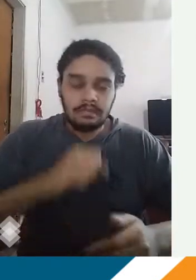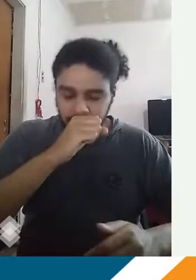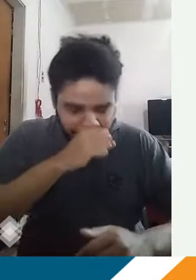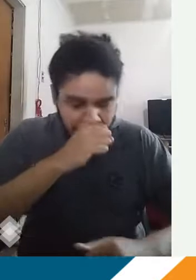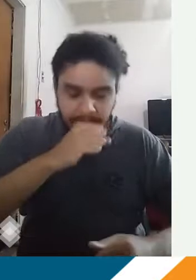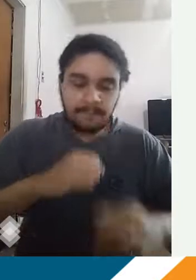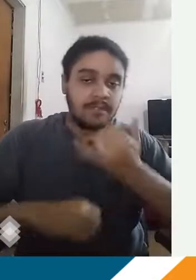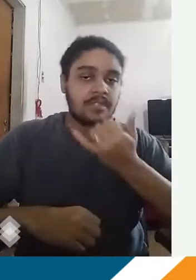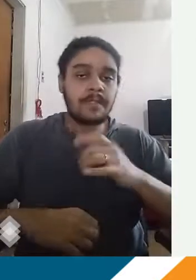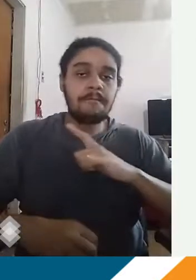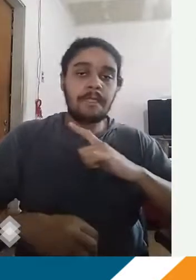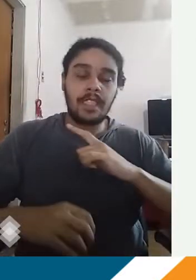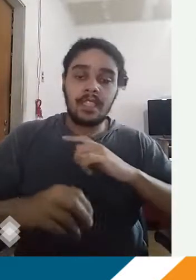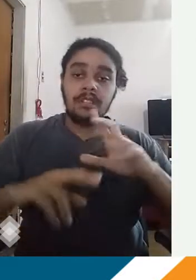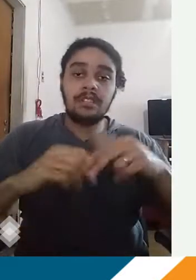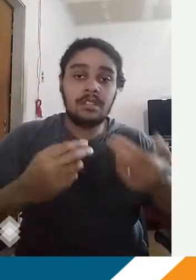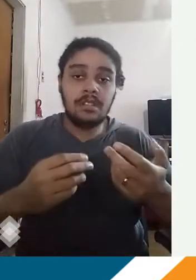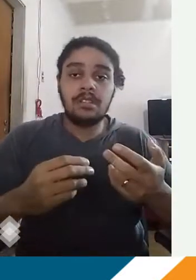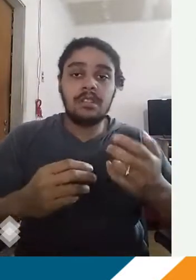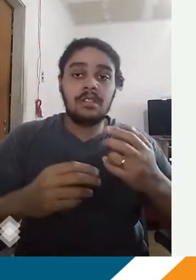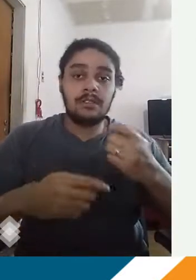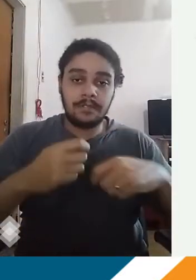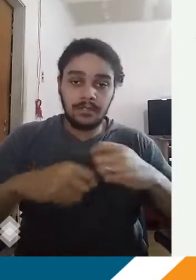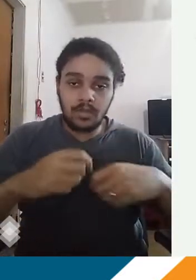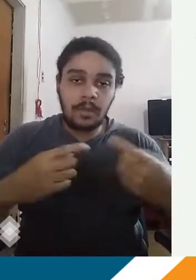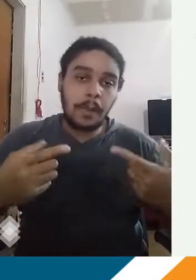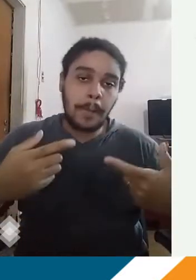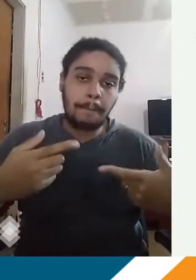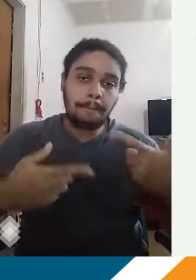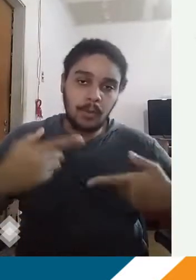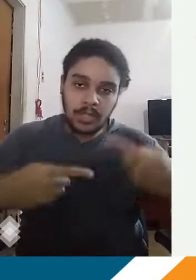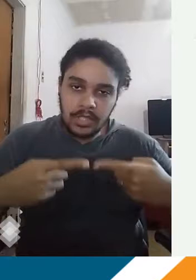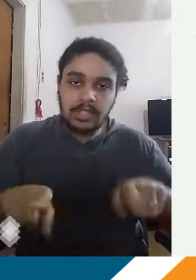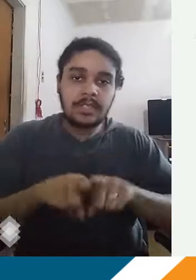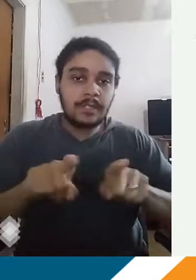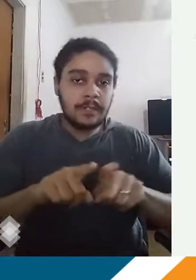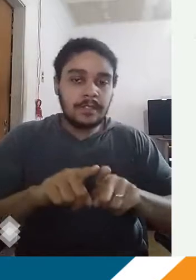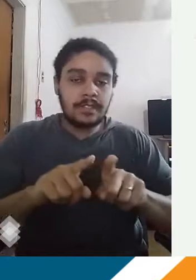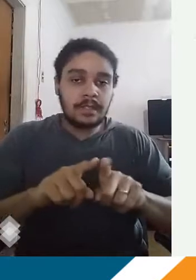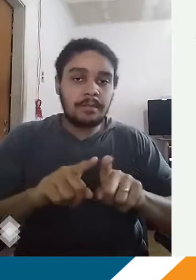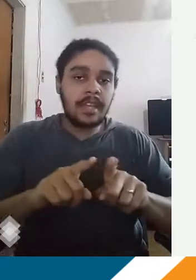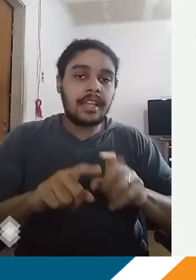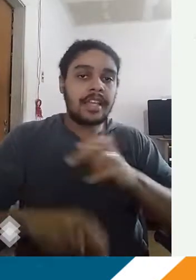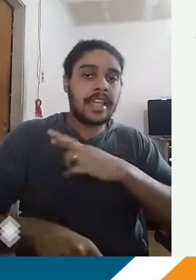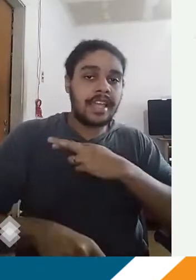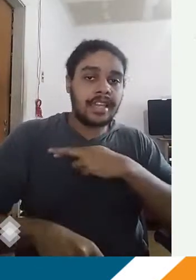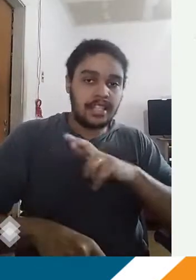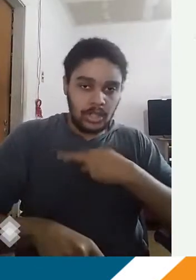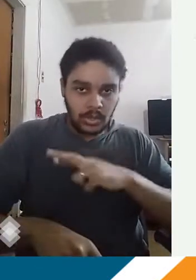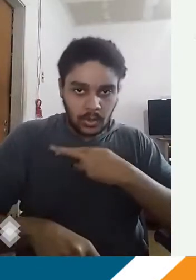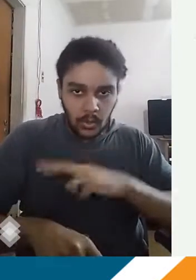taxa de migração. Teremos as motivações dessas migrações, questões econômicas, motivação política, motivação religiosa, fuga de